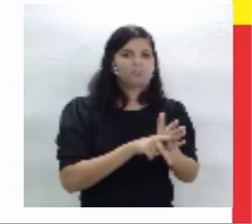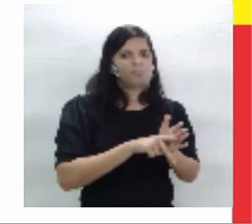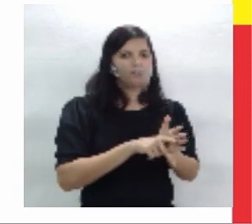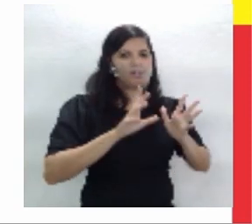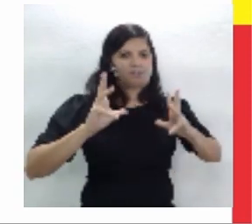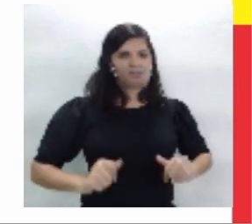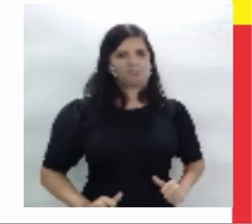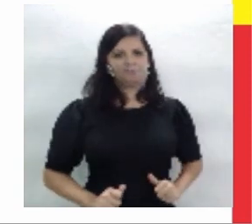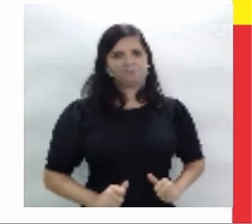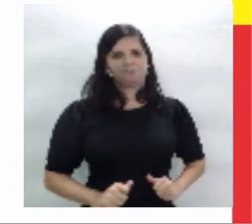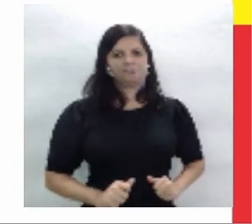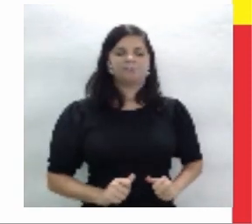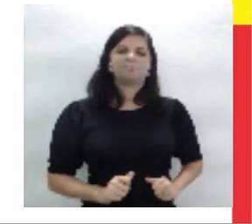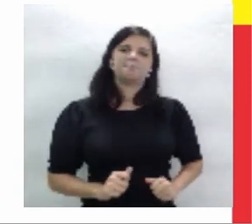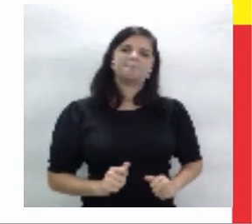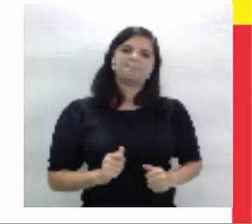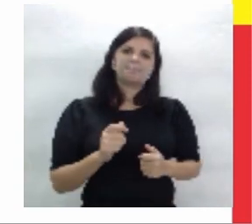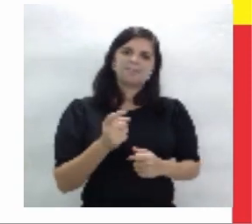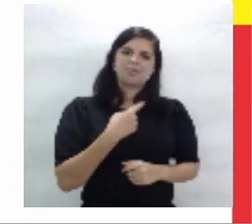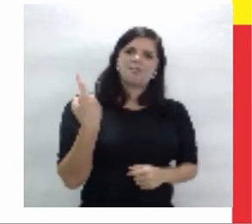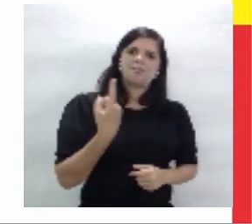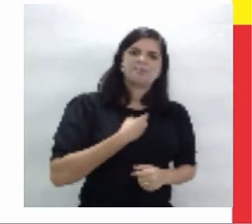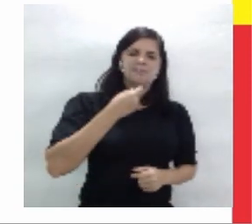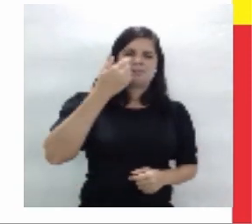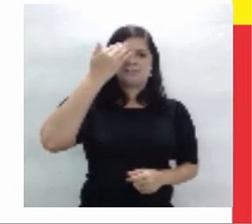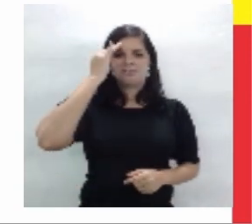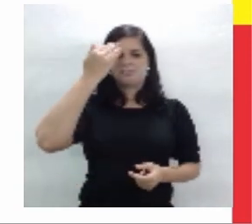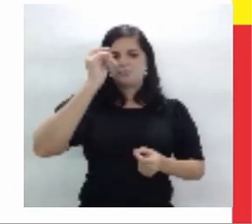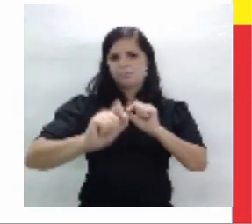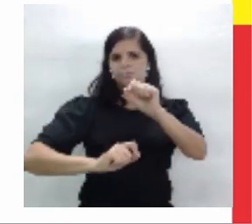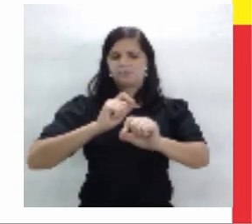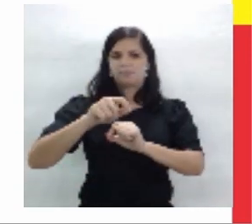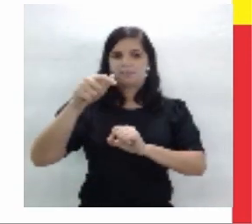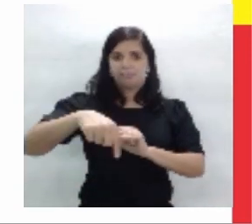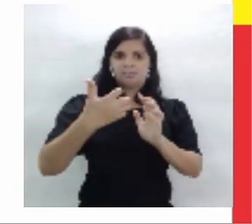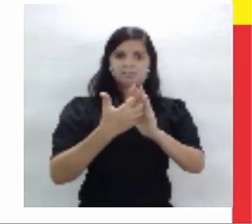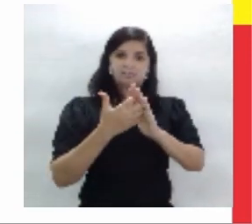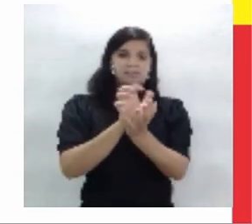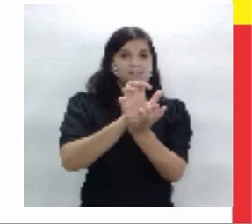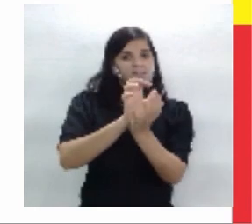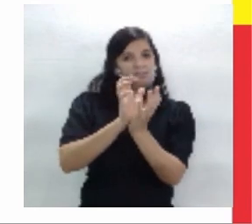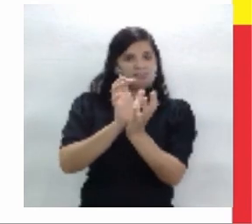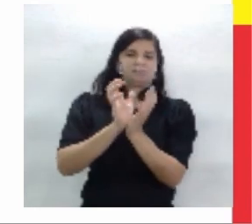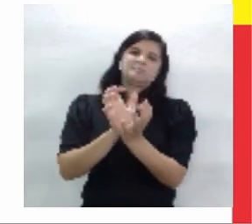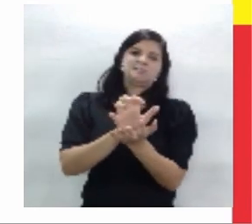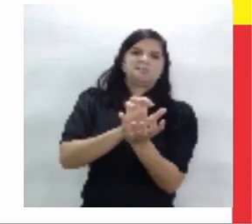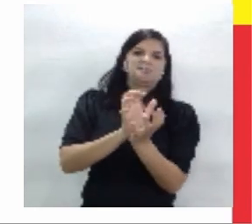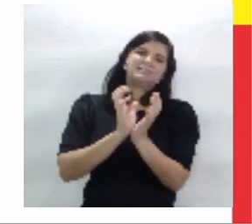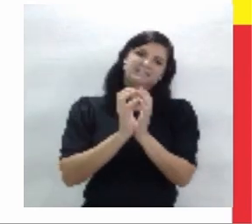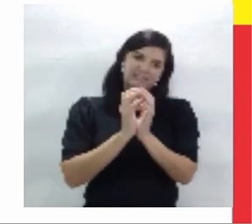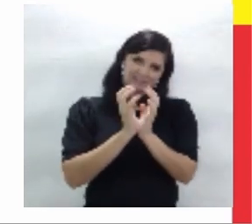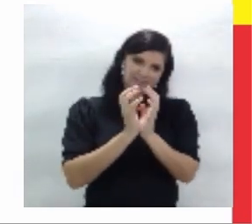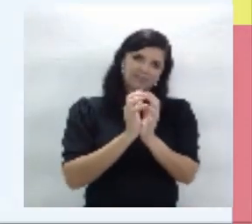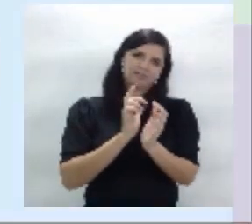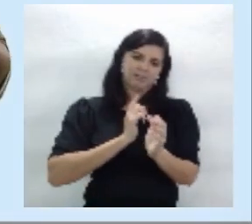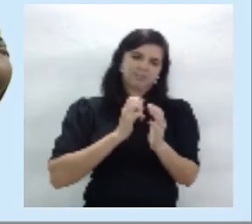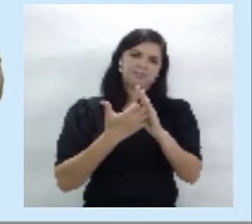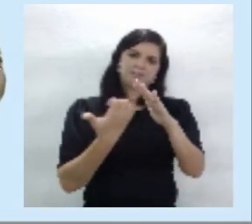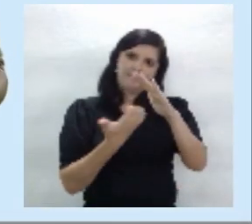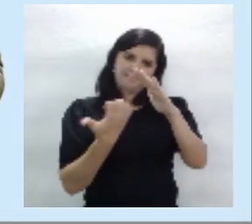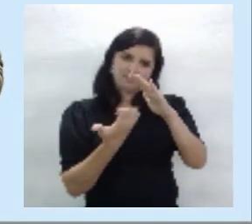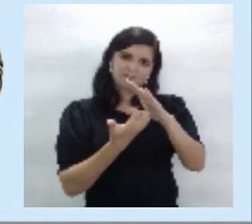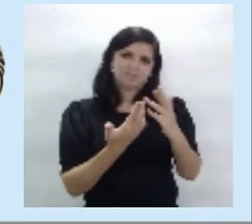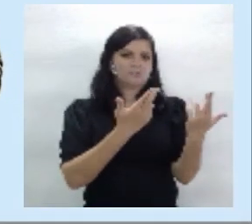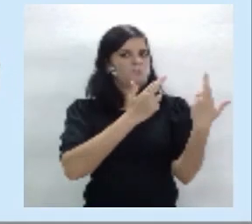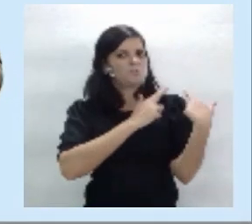tratamento. A gente entende, né, por uma empresa que trabalha aqui no Recife, que ela cuida dessa parte de distribuição de água e